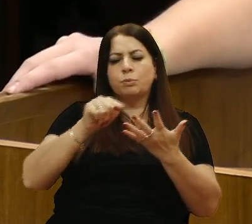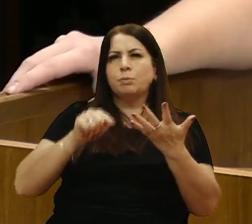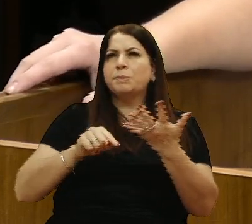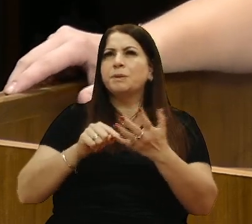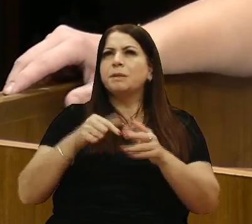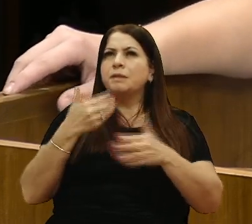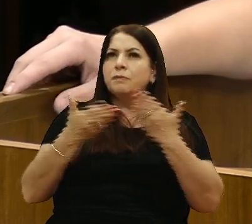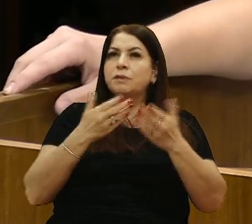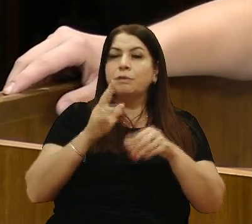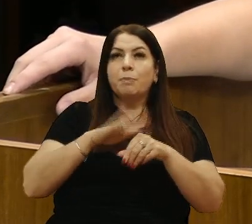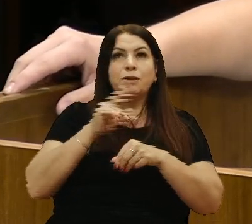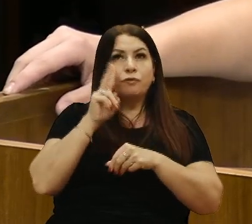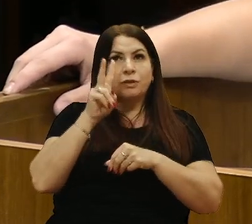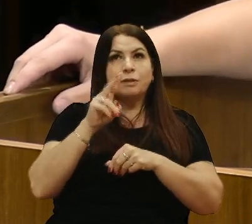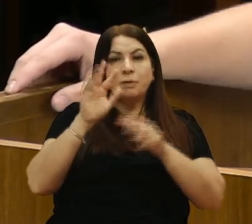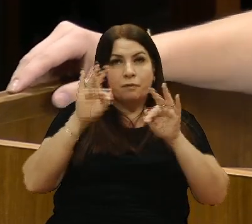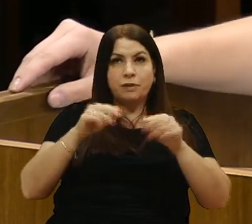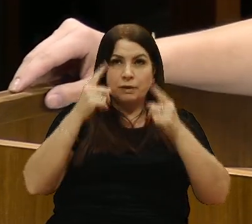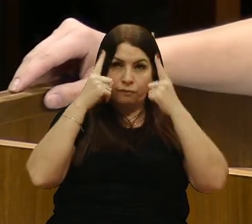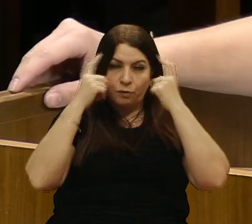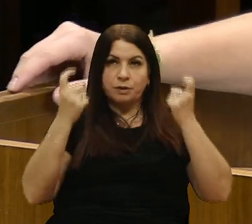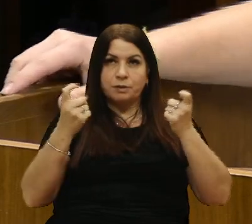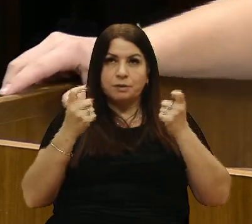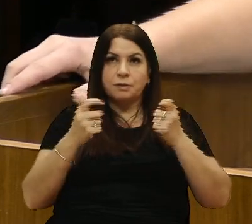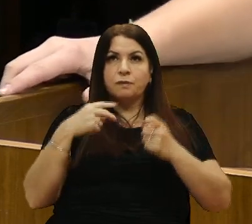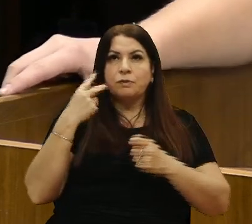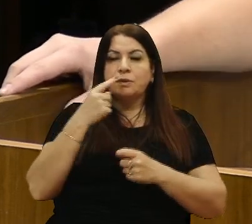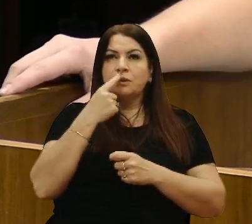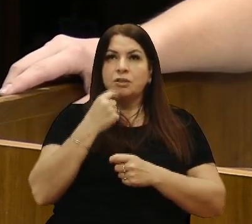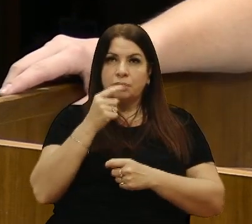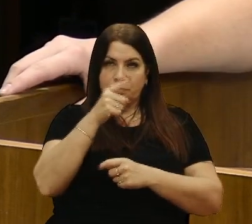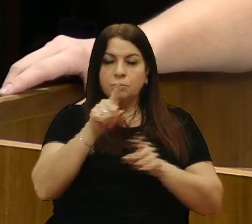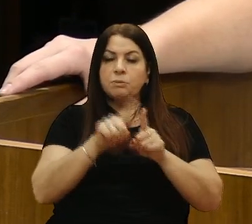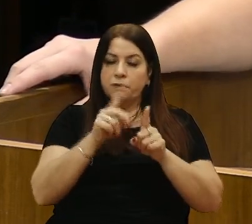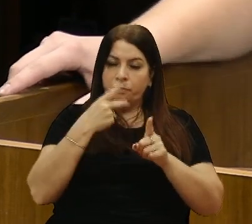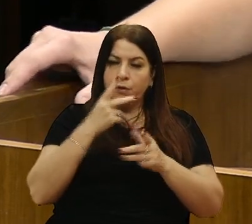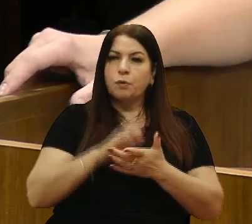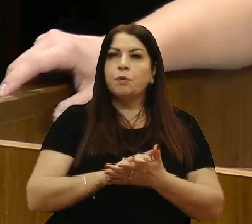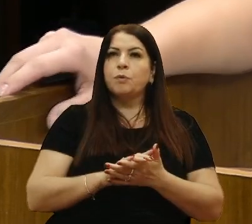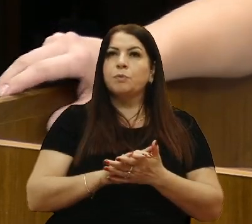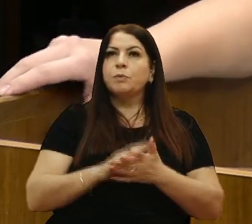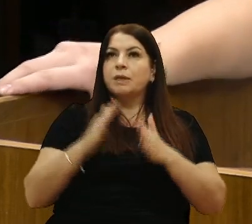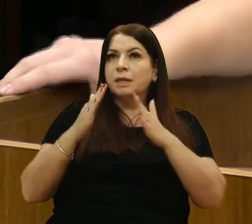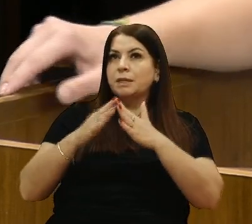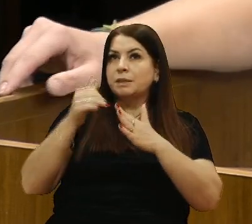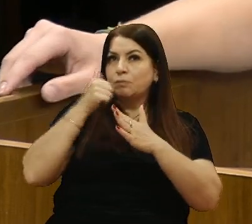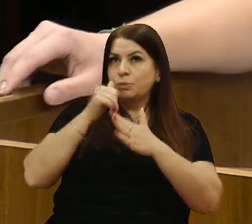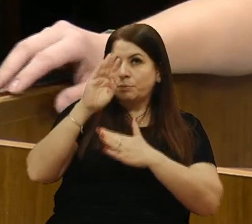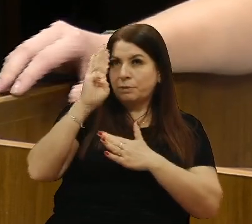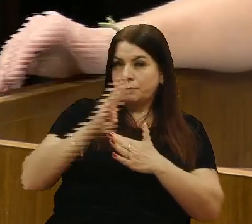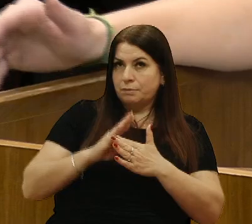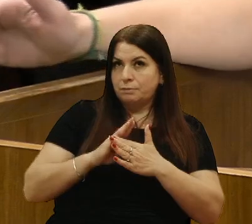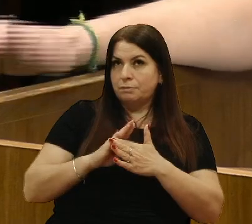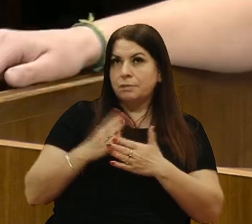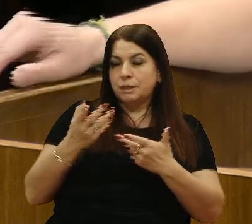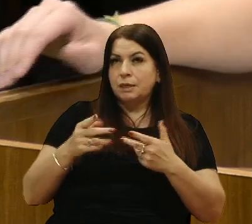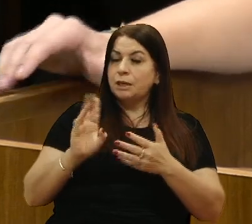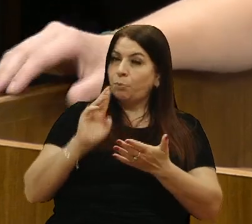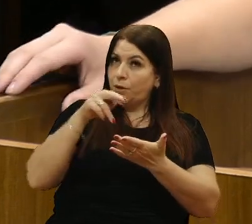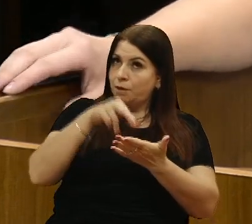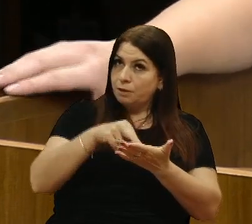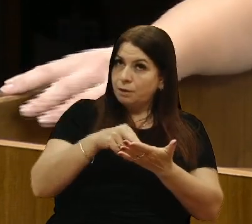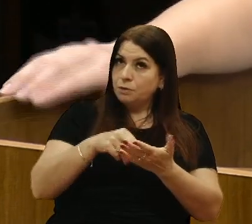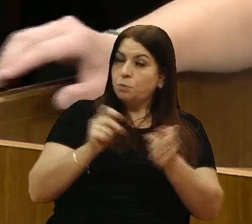precisam ser fortalecidos para combater a violência. A vereadora Rose, o senhor também comentou sobre a Casa da Mulher Brasileira, que é uma realidade,